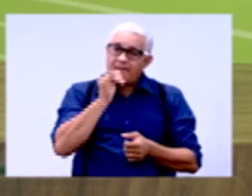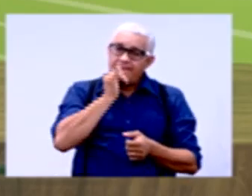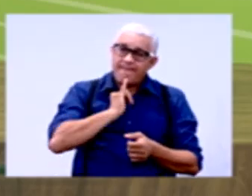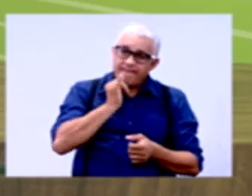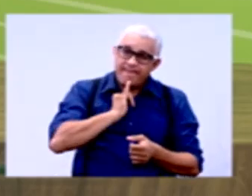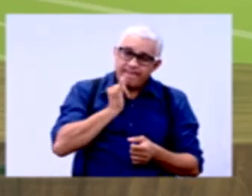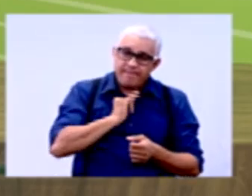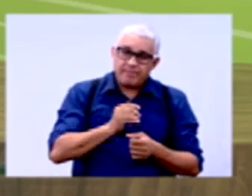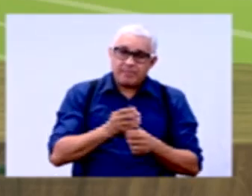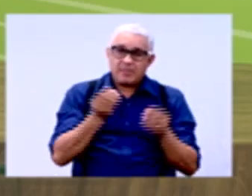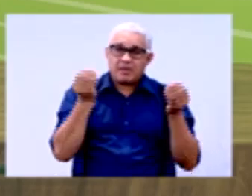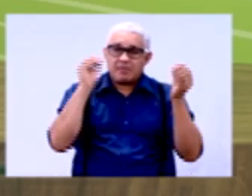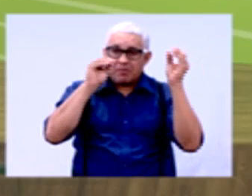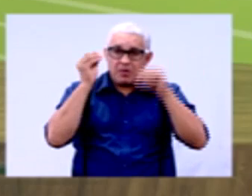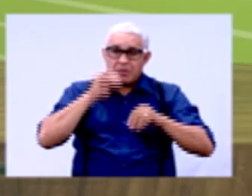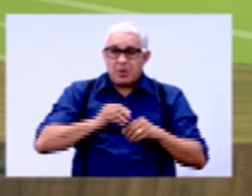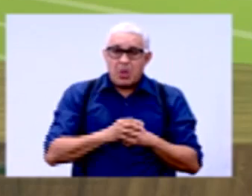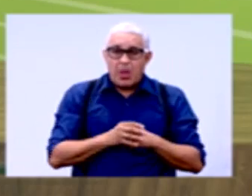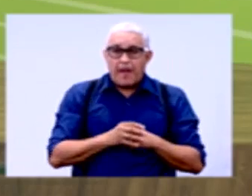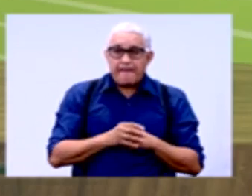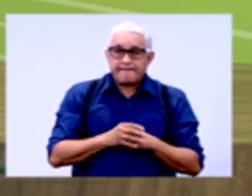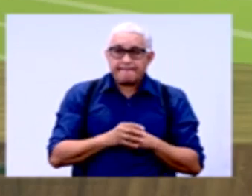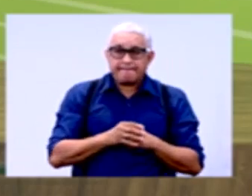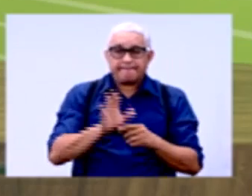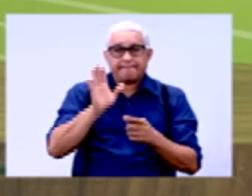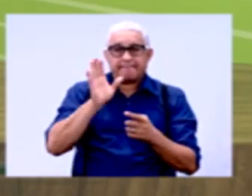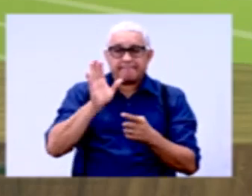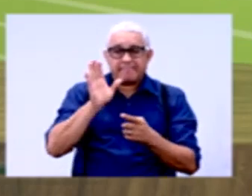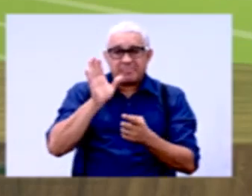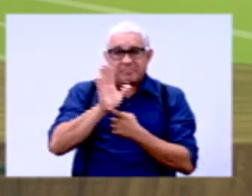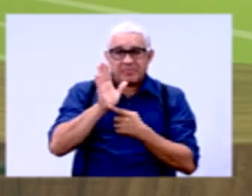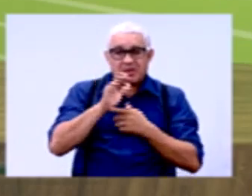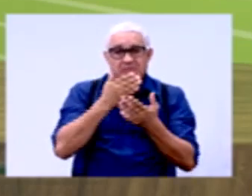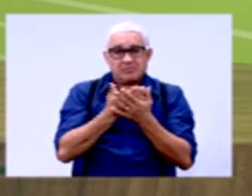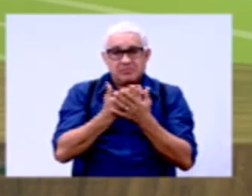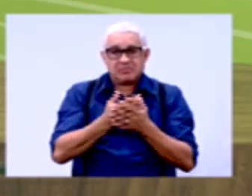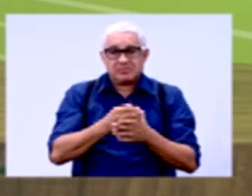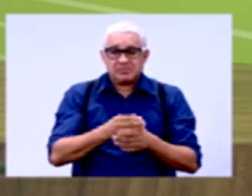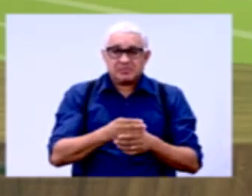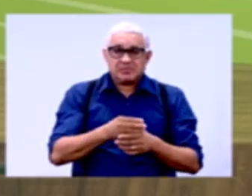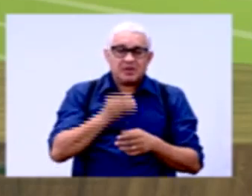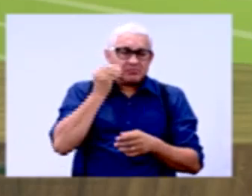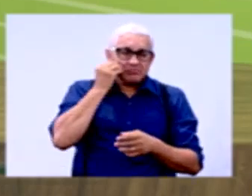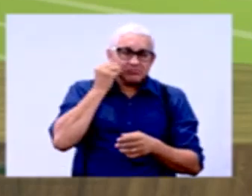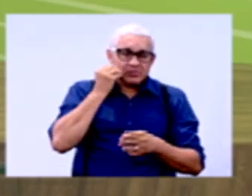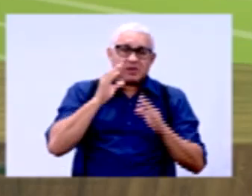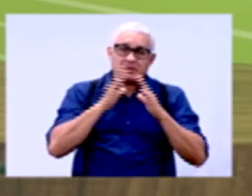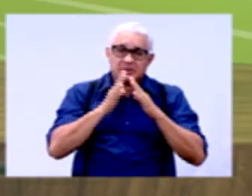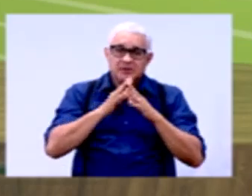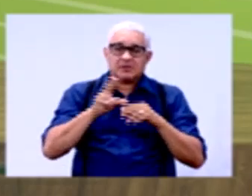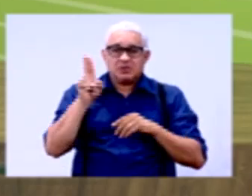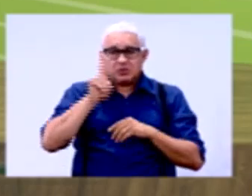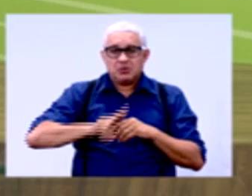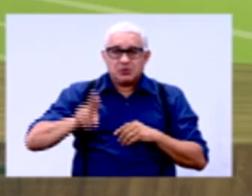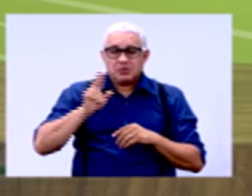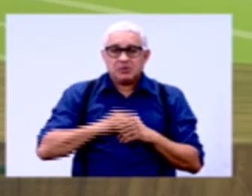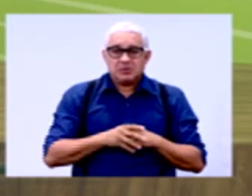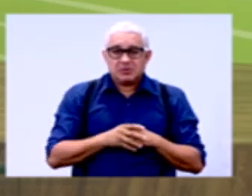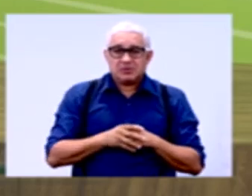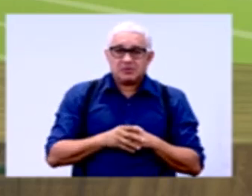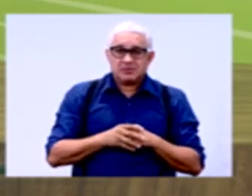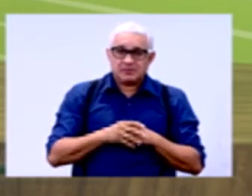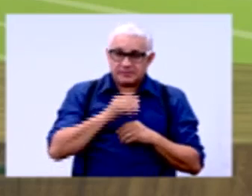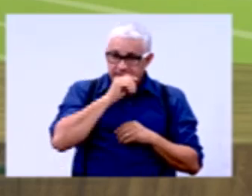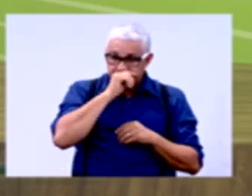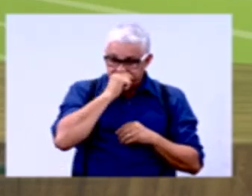pegar os exemplos que foram colocados, apresentados durante a aula, tentem fazer em casa, utilizando aí